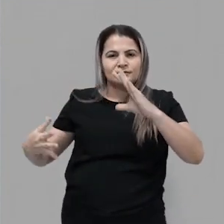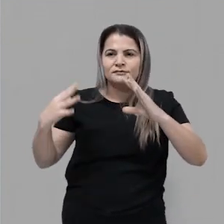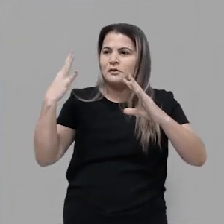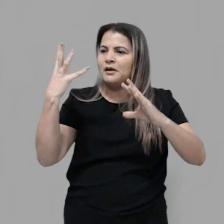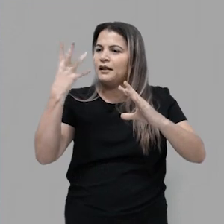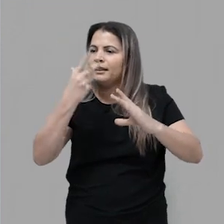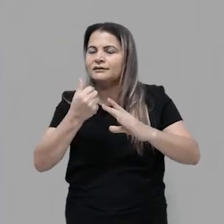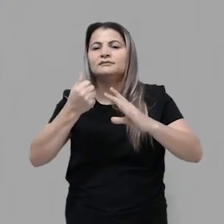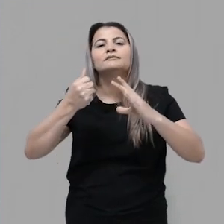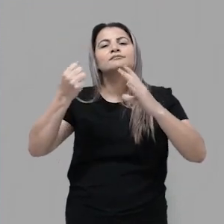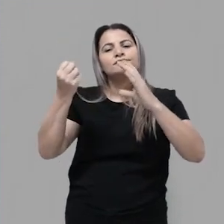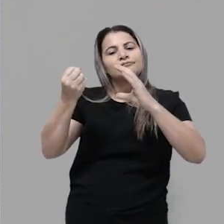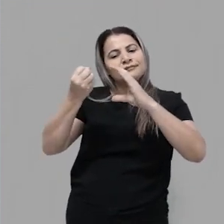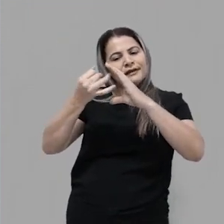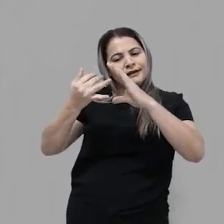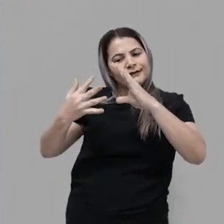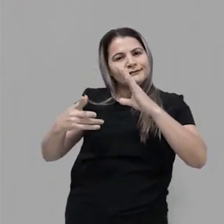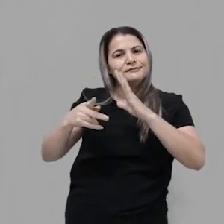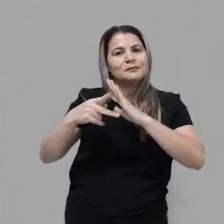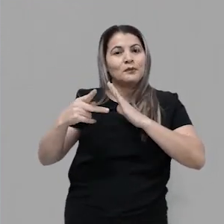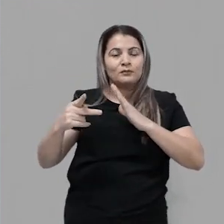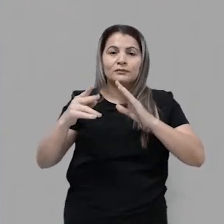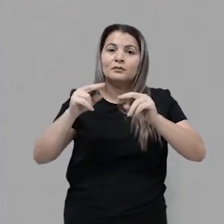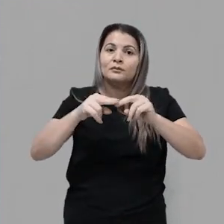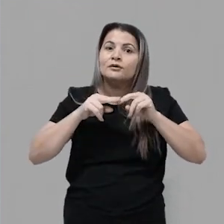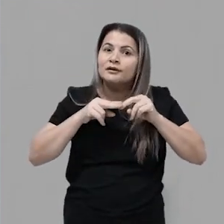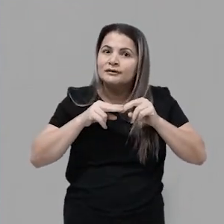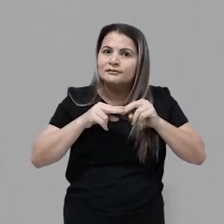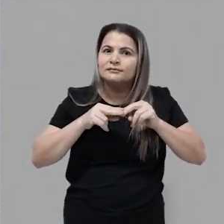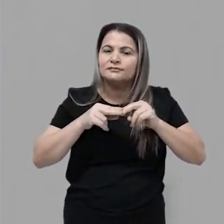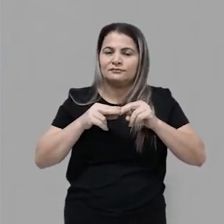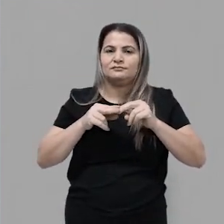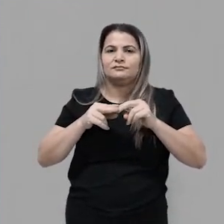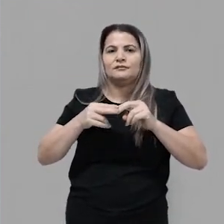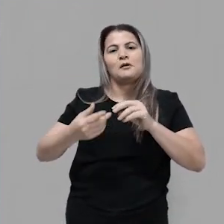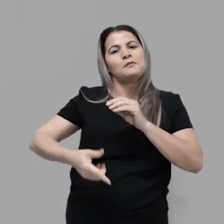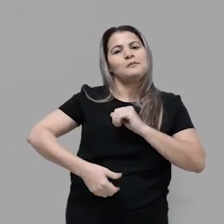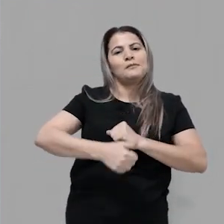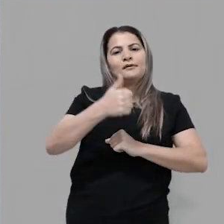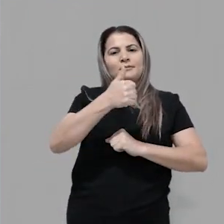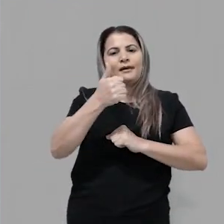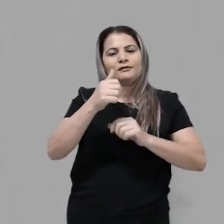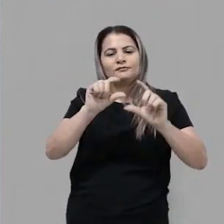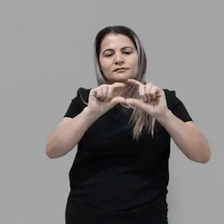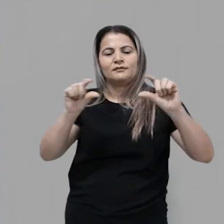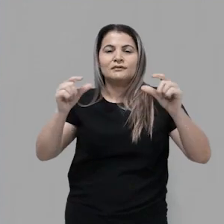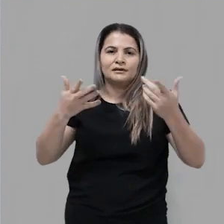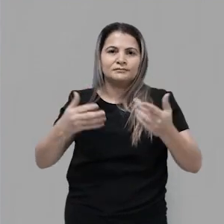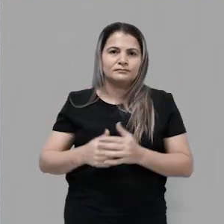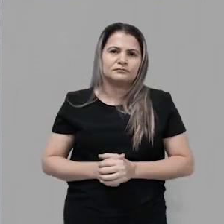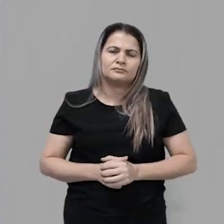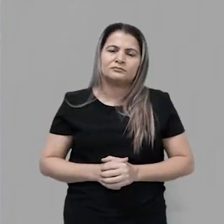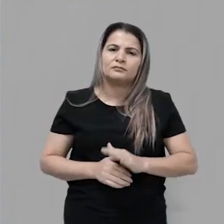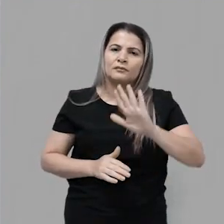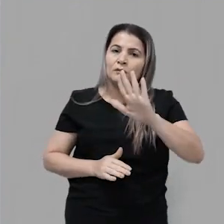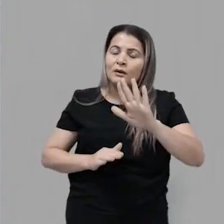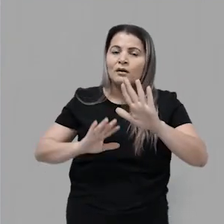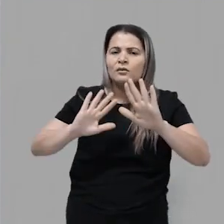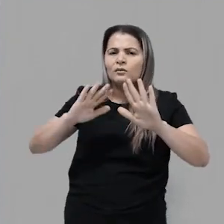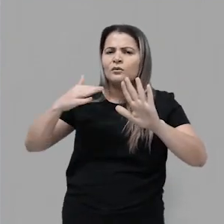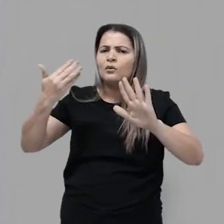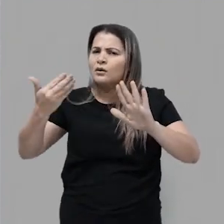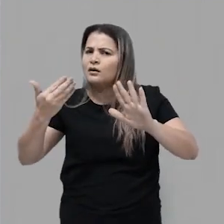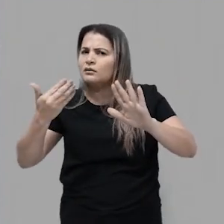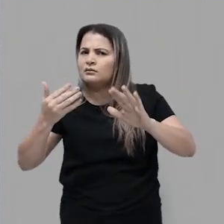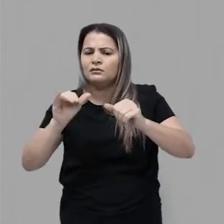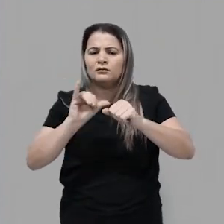característica. Como eles estão caracterizando o nome, eles vêm primeiro. Quando que o adjetivo vem depois? Quando que ele